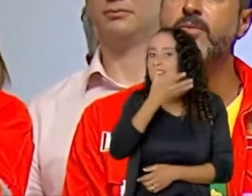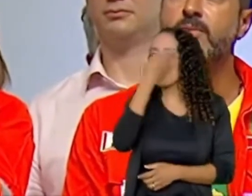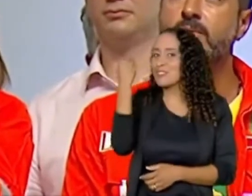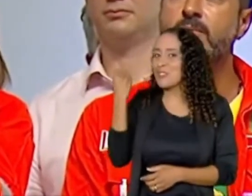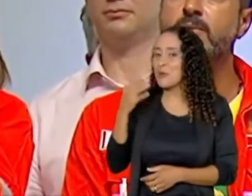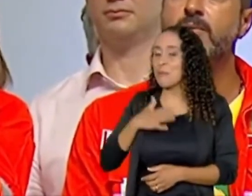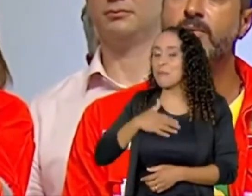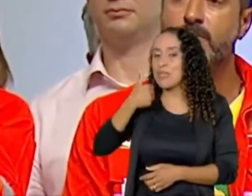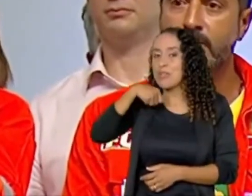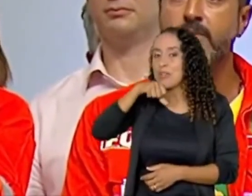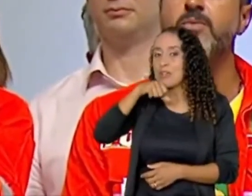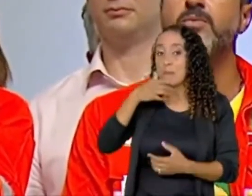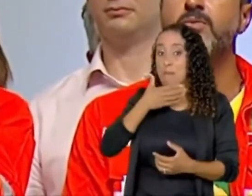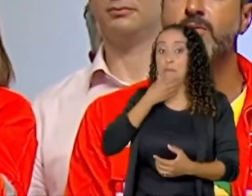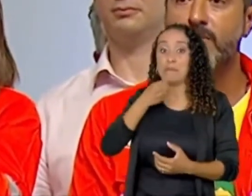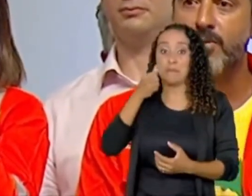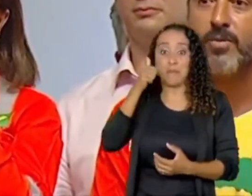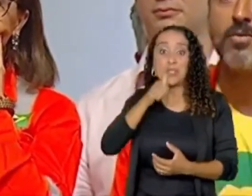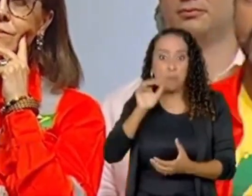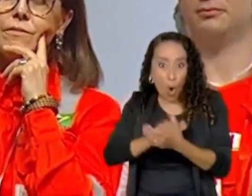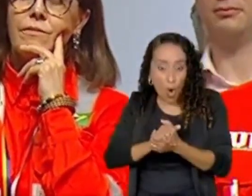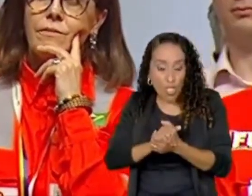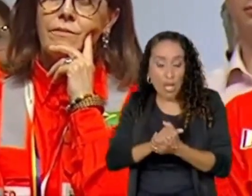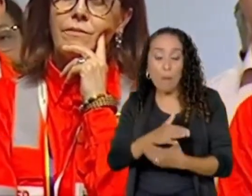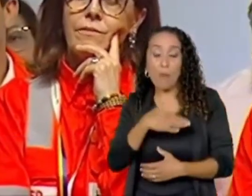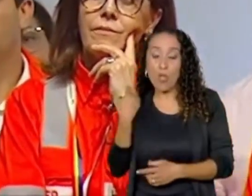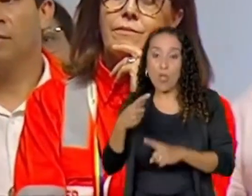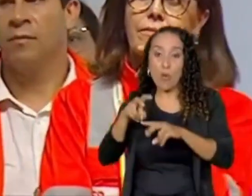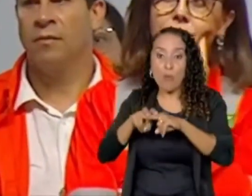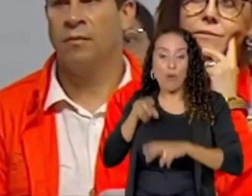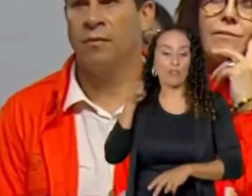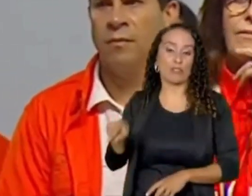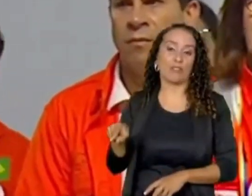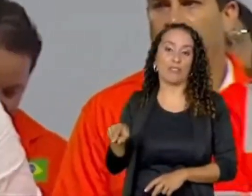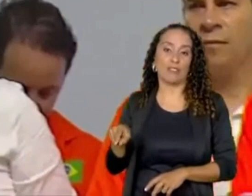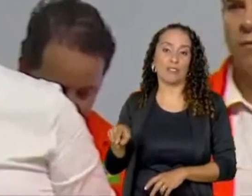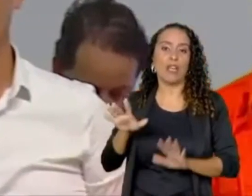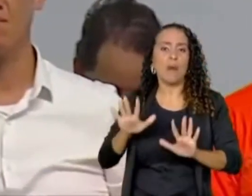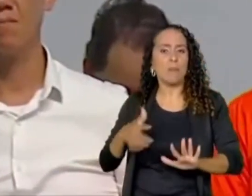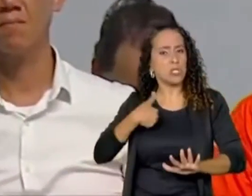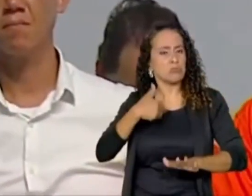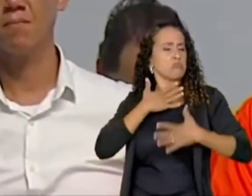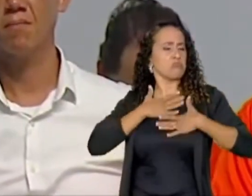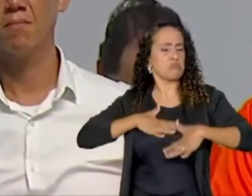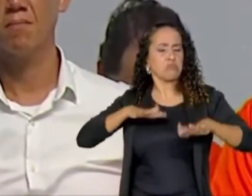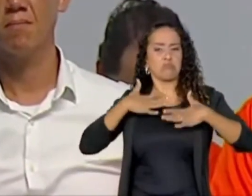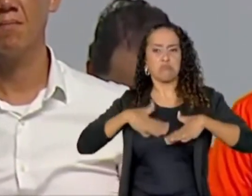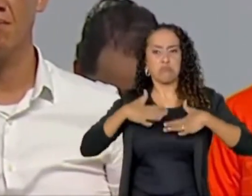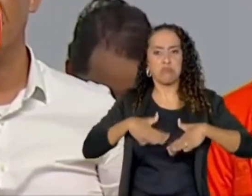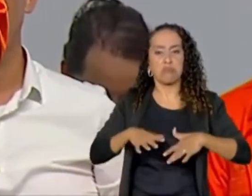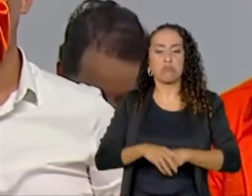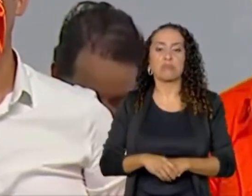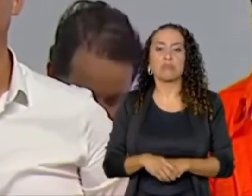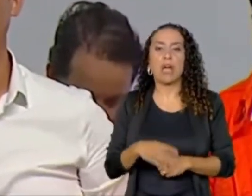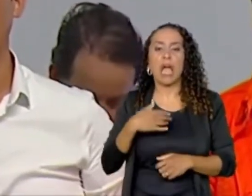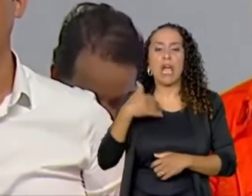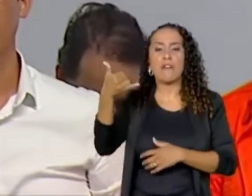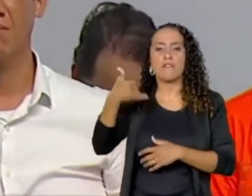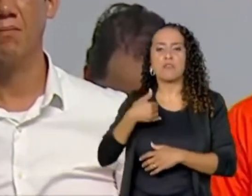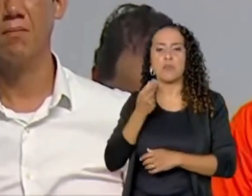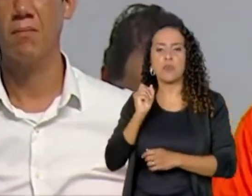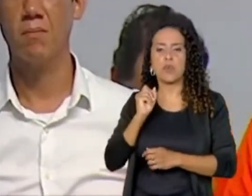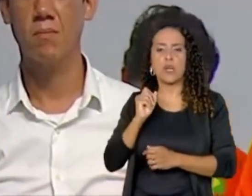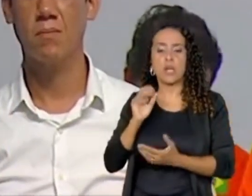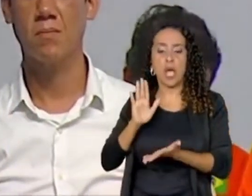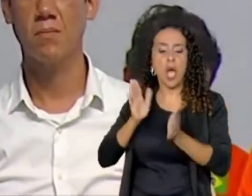por causa deles. Eles se esqueceram. Mas eu estava muito tranquilo. E chegaram para mim e fizeram uma proposta